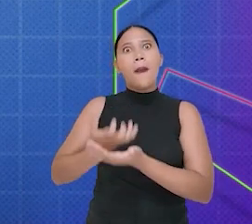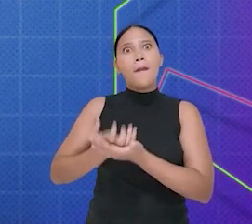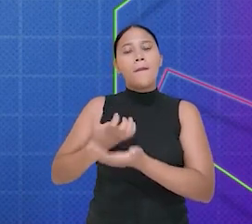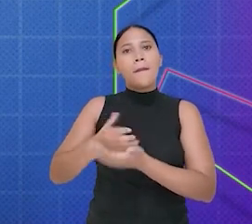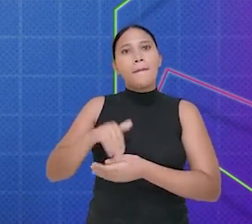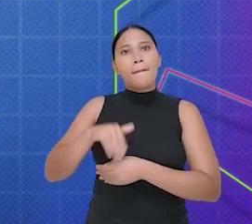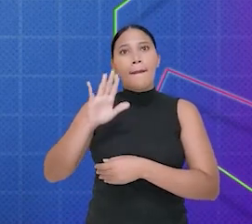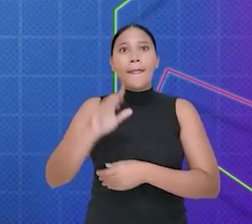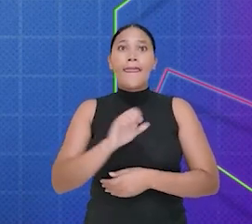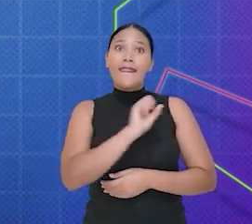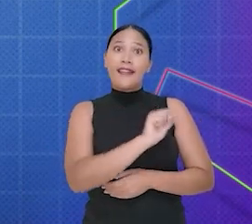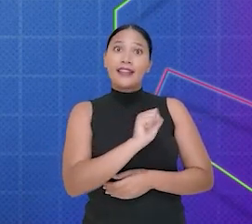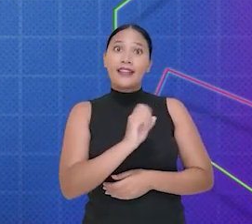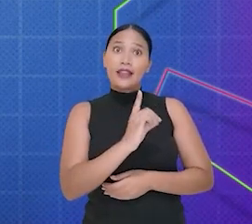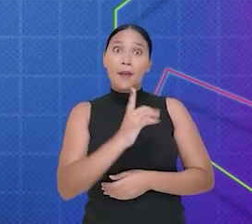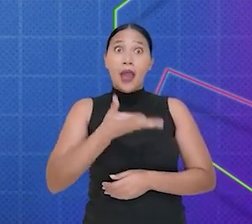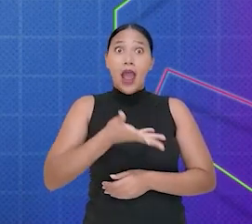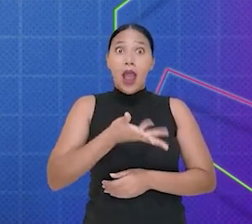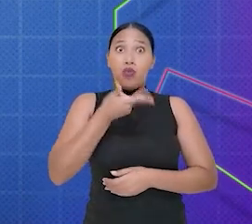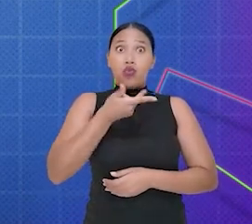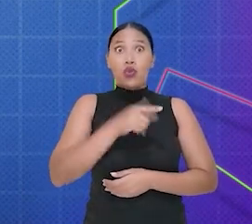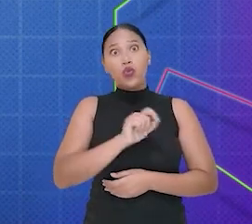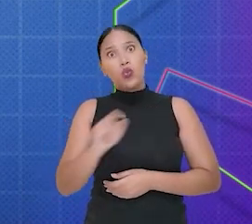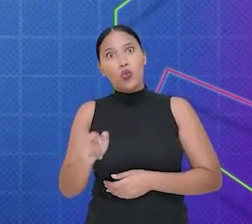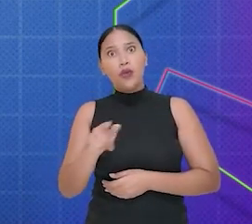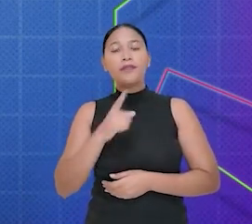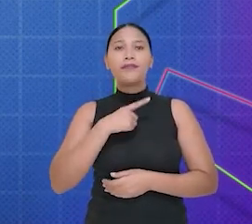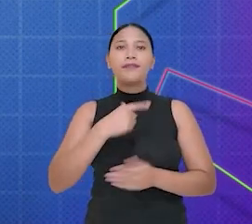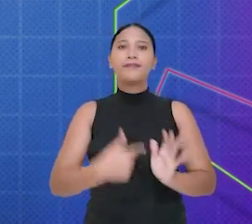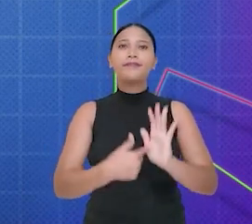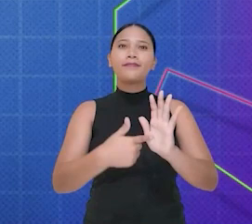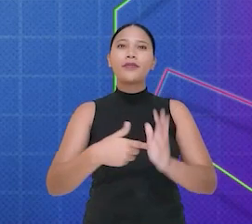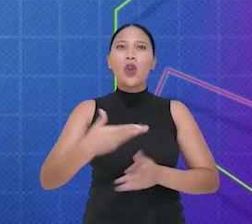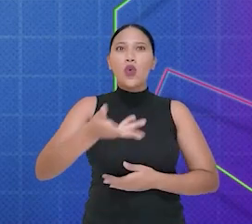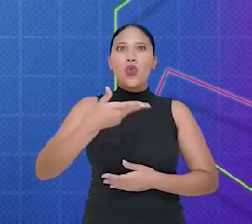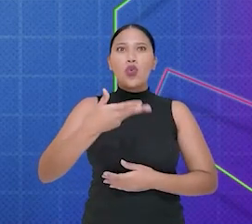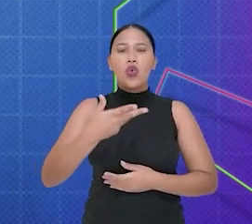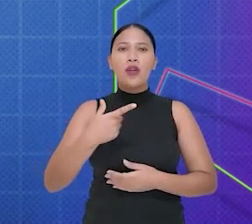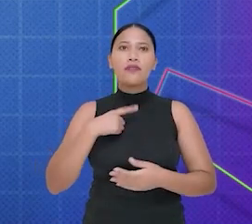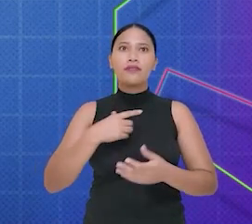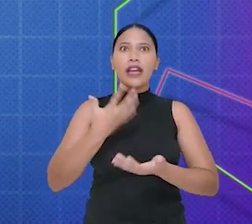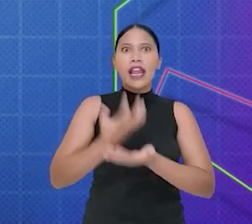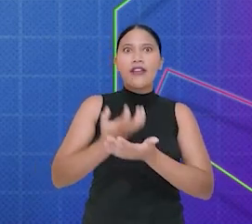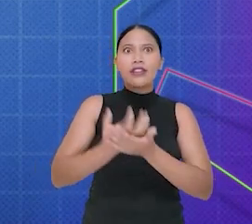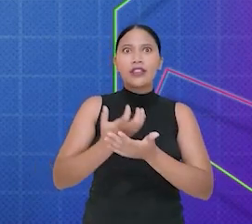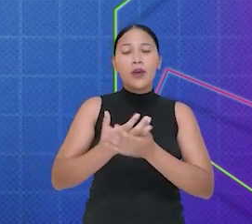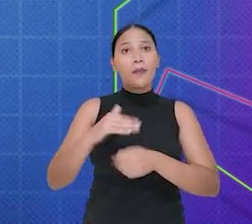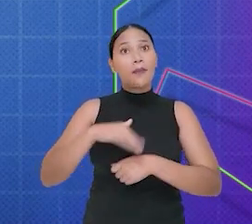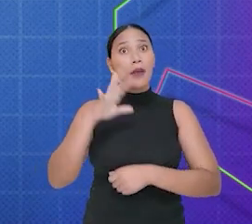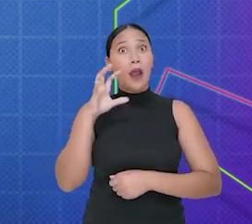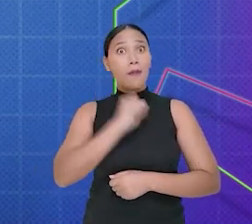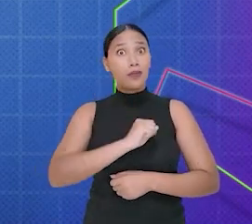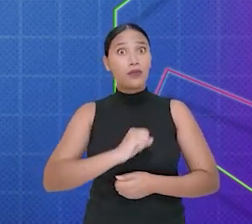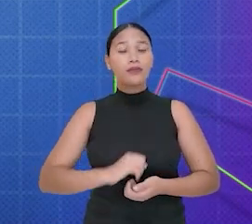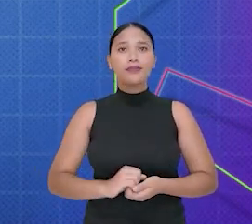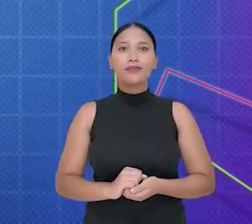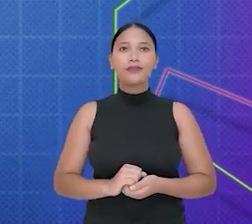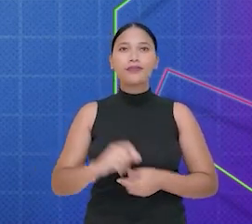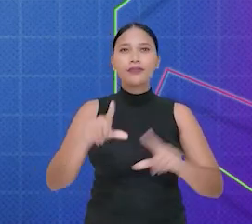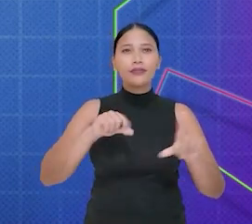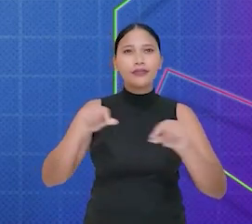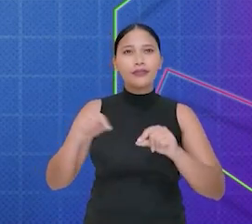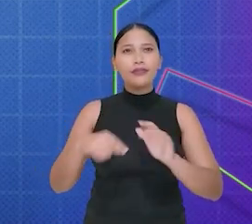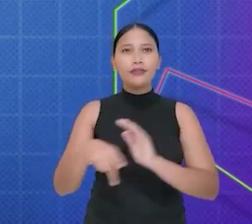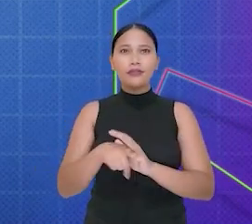armazena a maior quantidade de dados. Já o SSD é mais rápido que o disco rígido, oferecendo uma velocidade de leitura e gravação mais